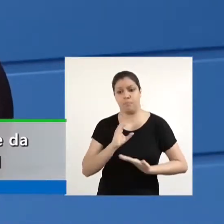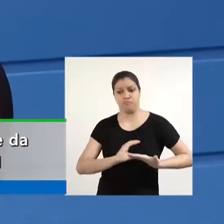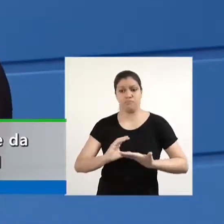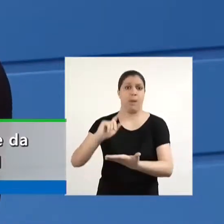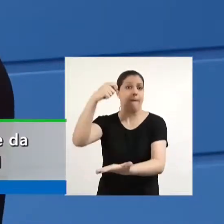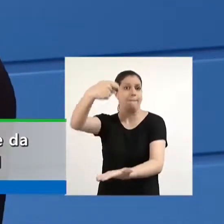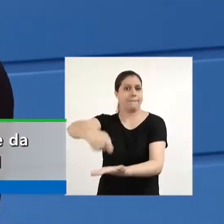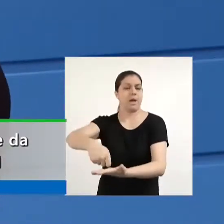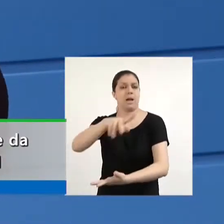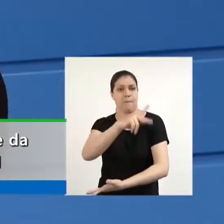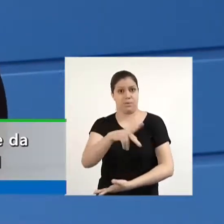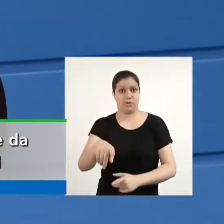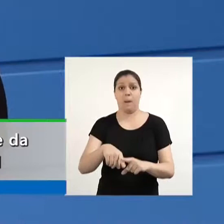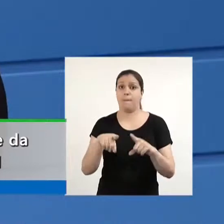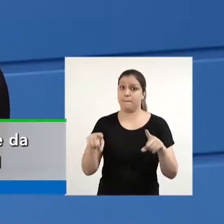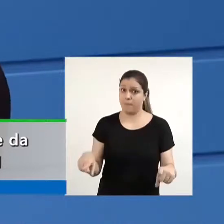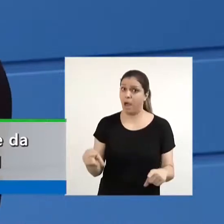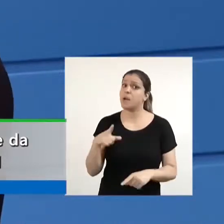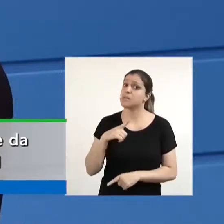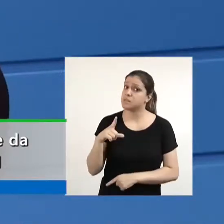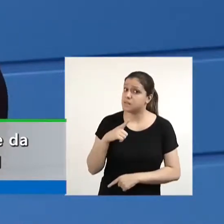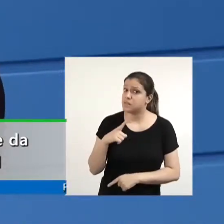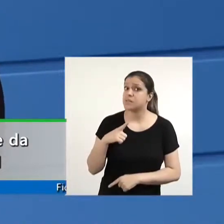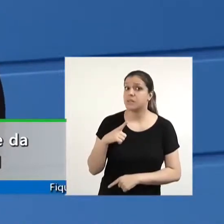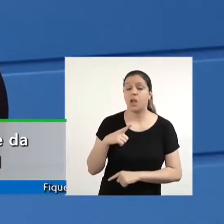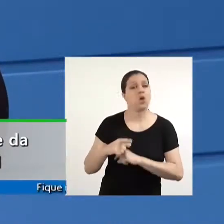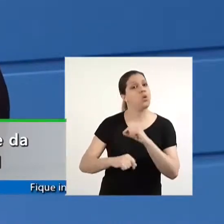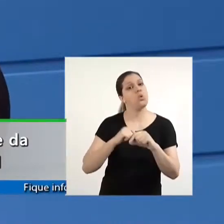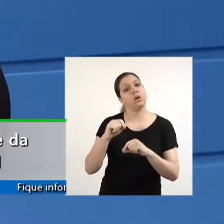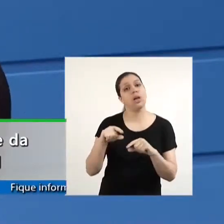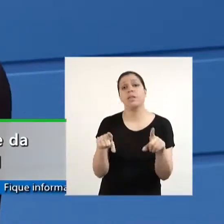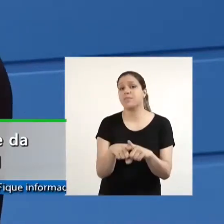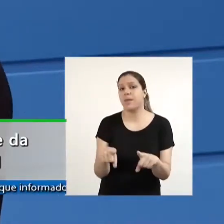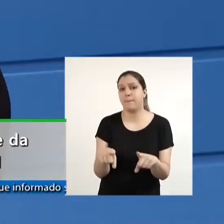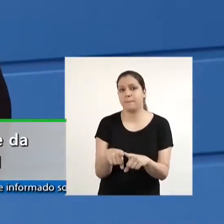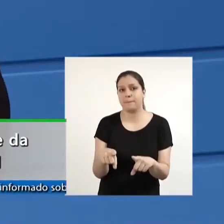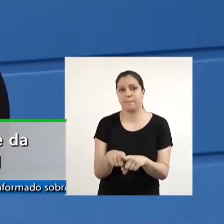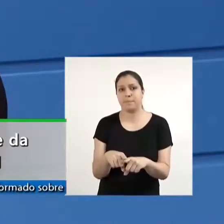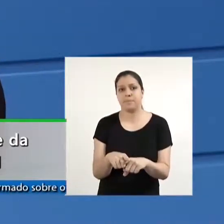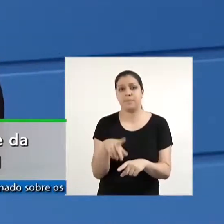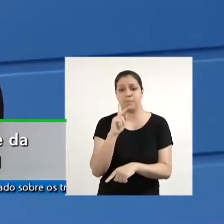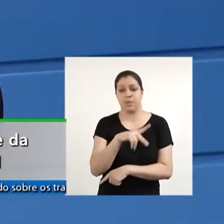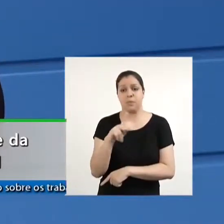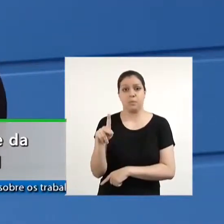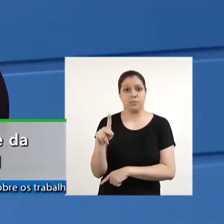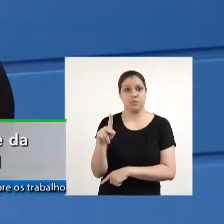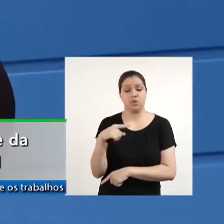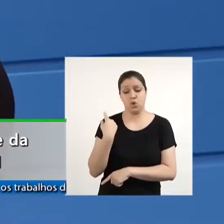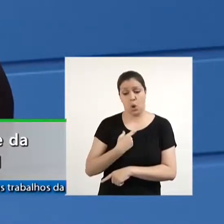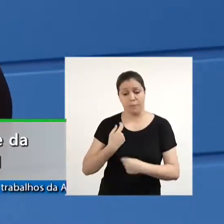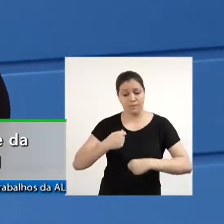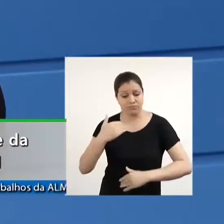Grosso do Sul, além do repasse do Fundeb, nós temos a cedência de professores, nós precisamos de avançar. Um dos assuntos,